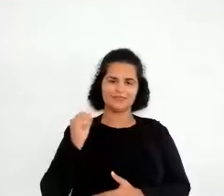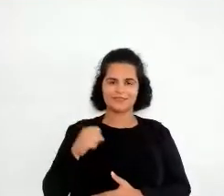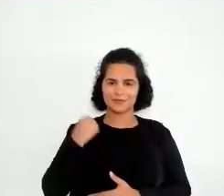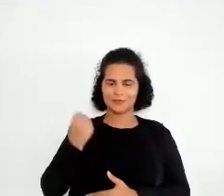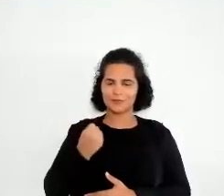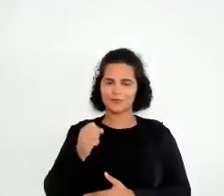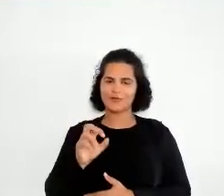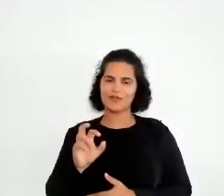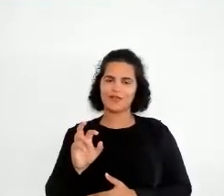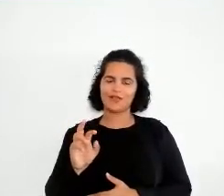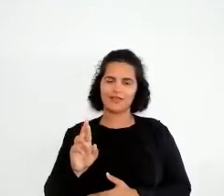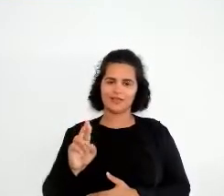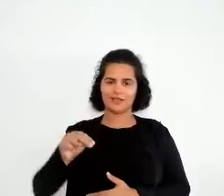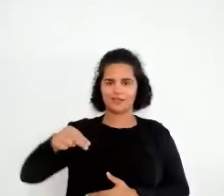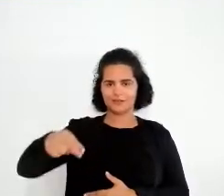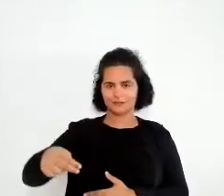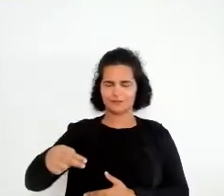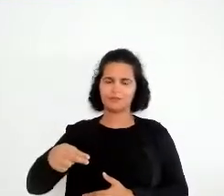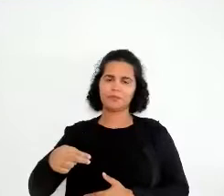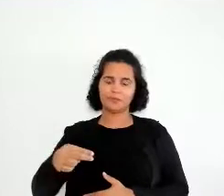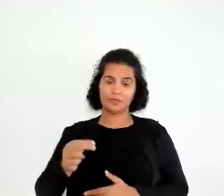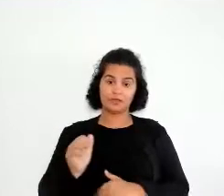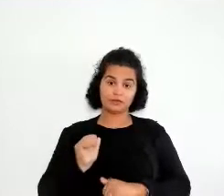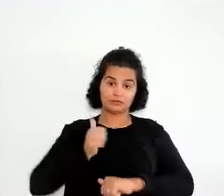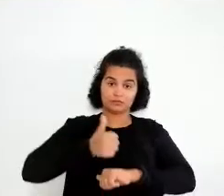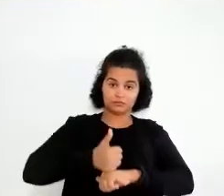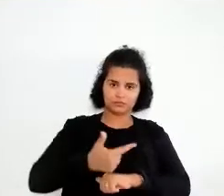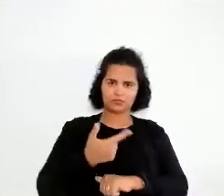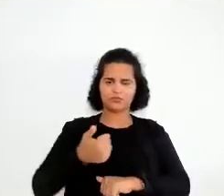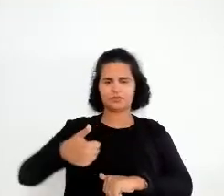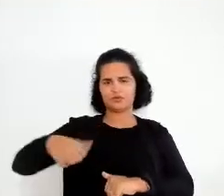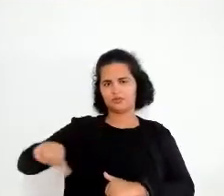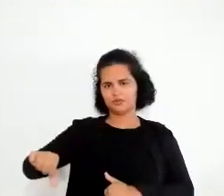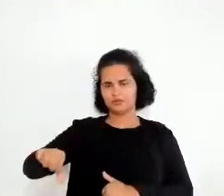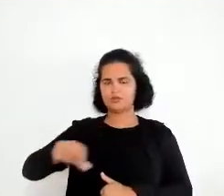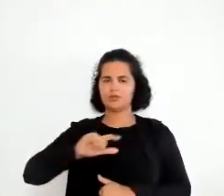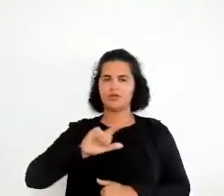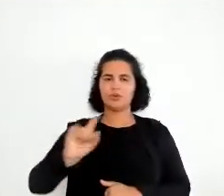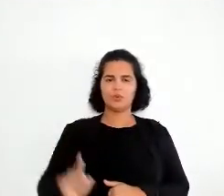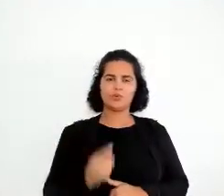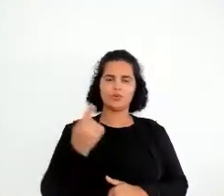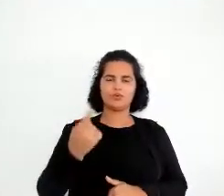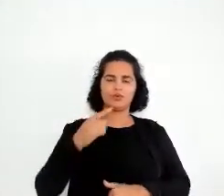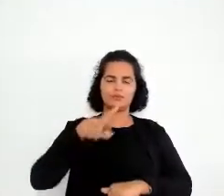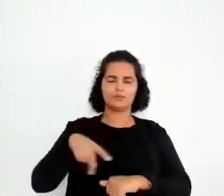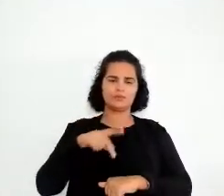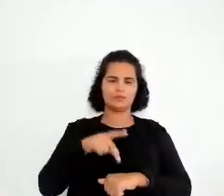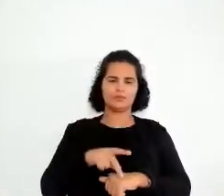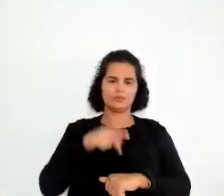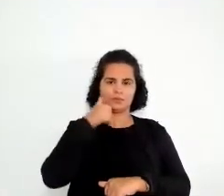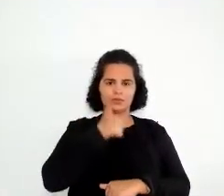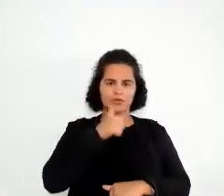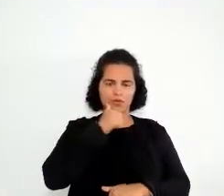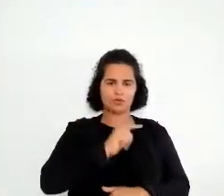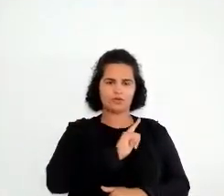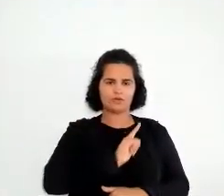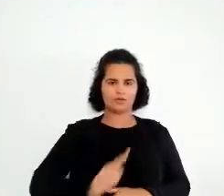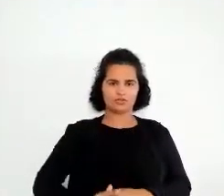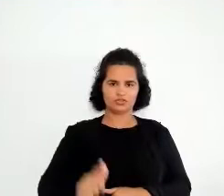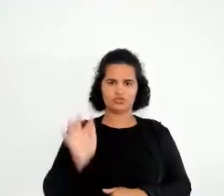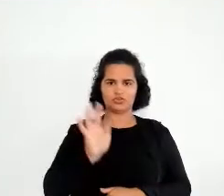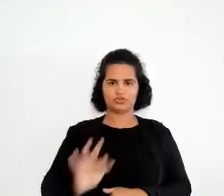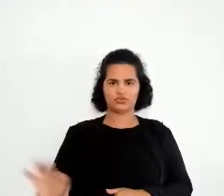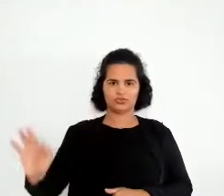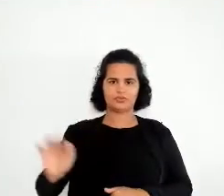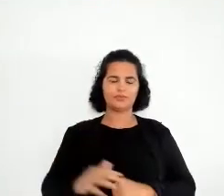governo do Rio Grande do Norte em 2019, Fátima se tornou a única mulher no país a governar um estado da federação.